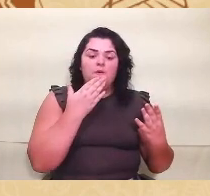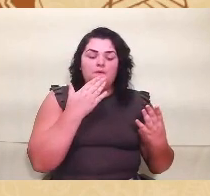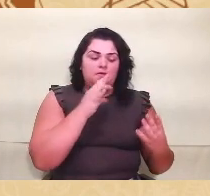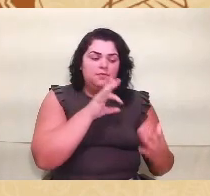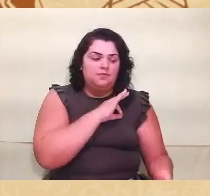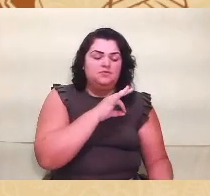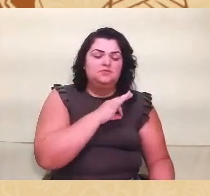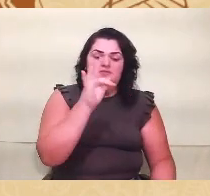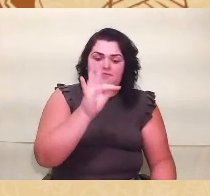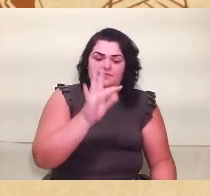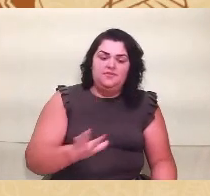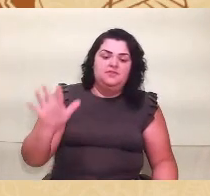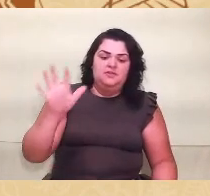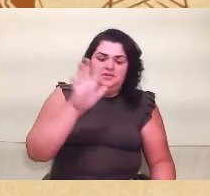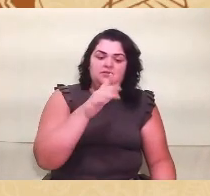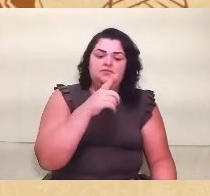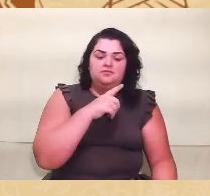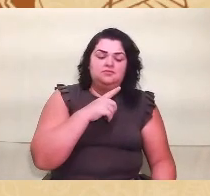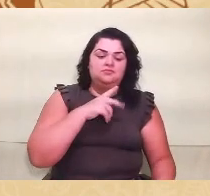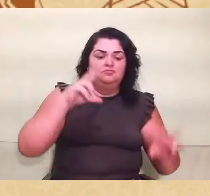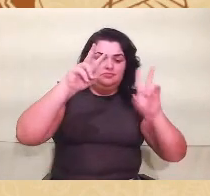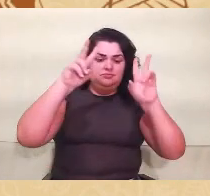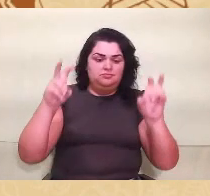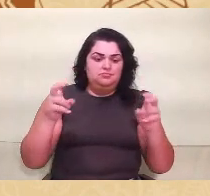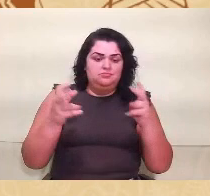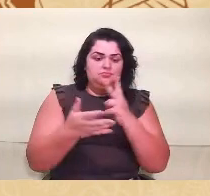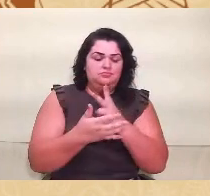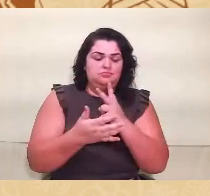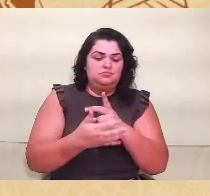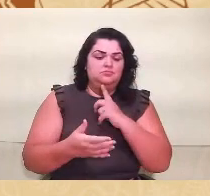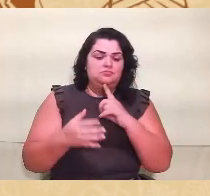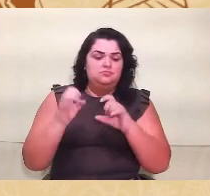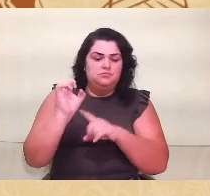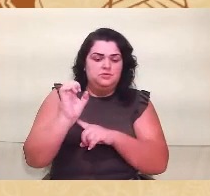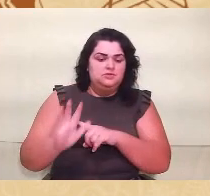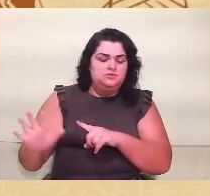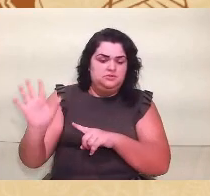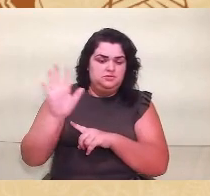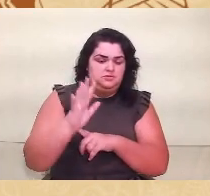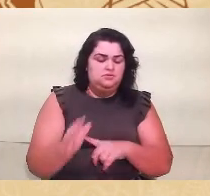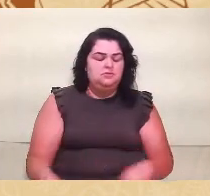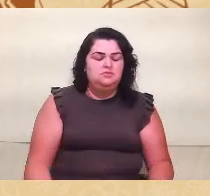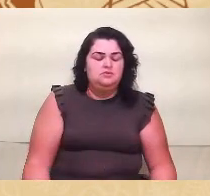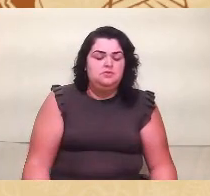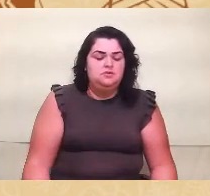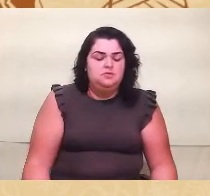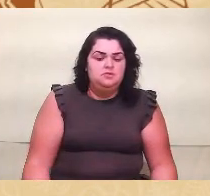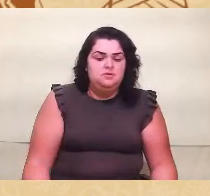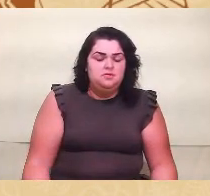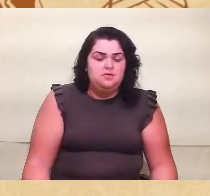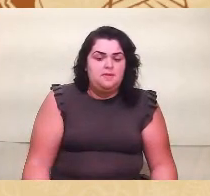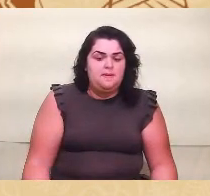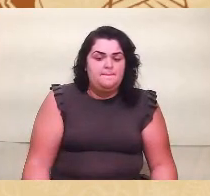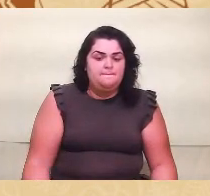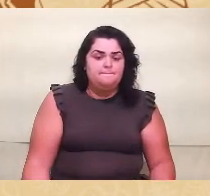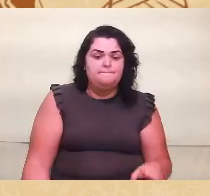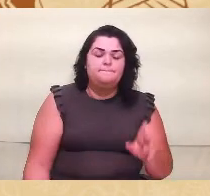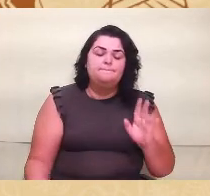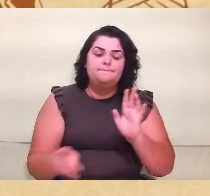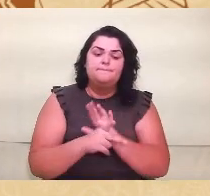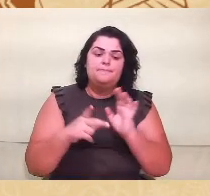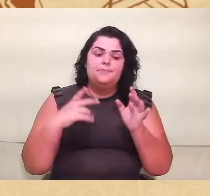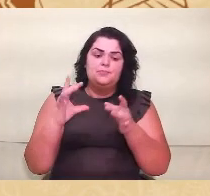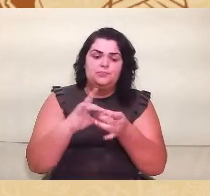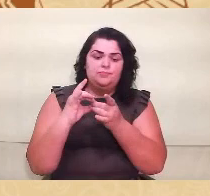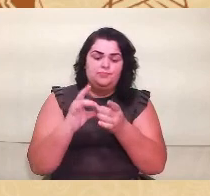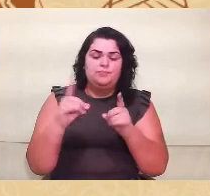nós estamos, entre aspas, sob a tutela do Estado, a terra indígena ela é propriedade da União, quem